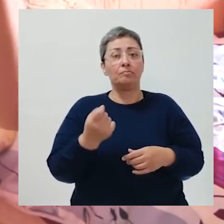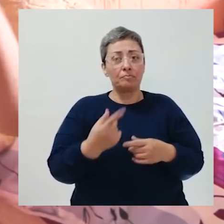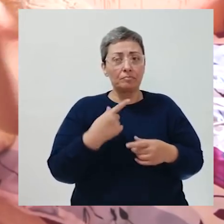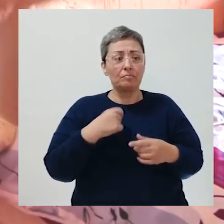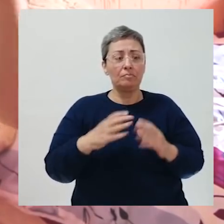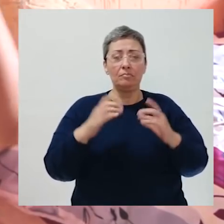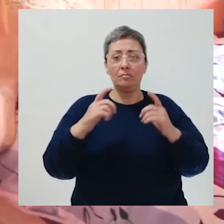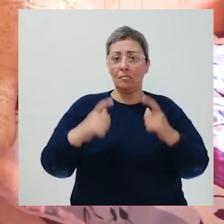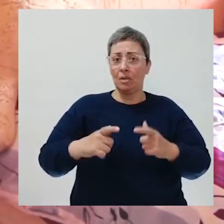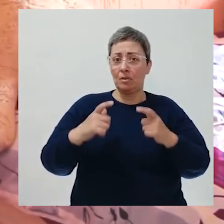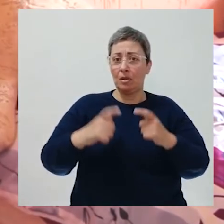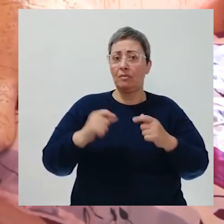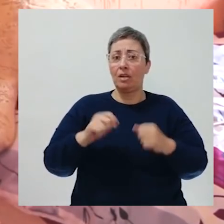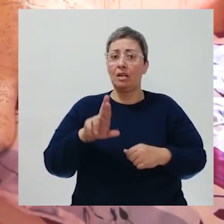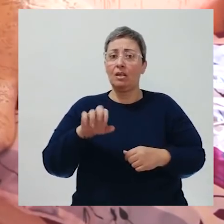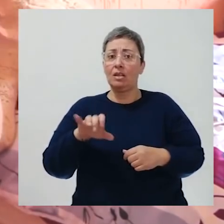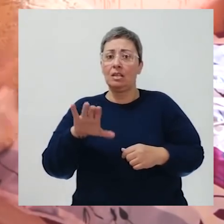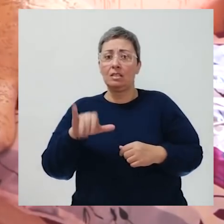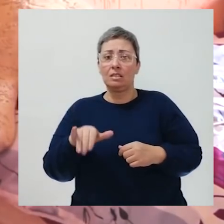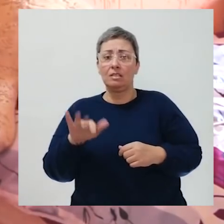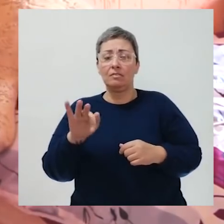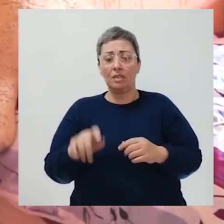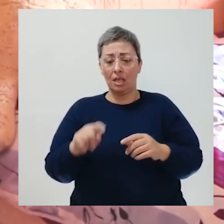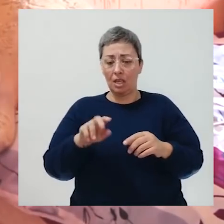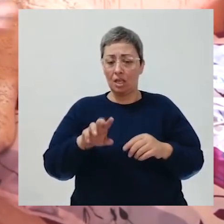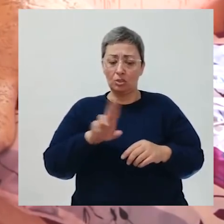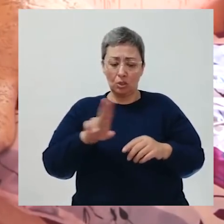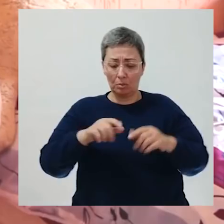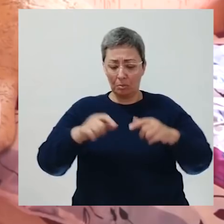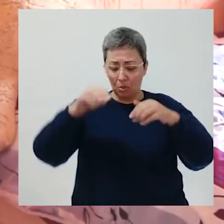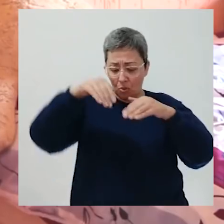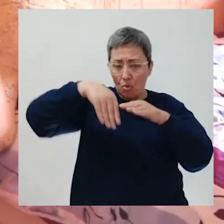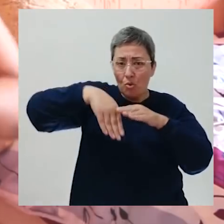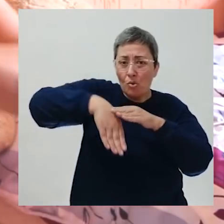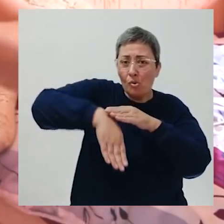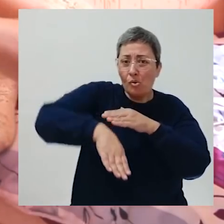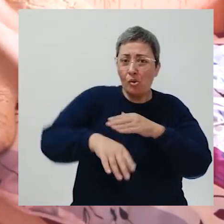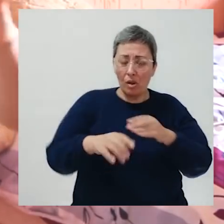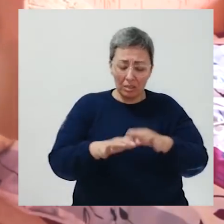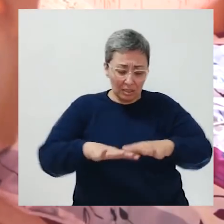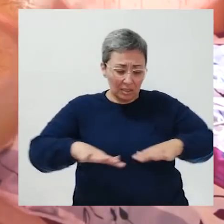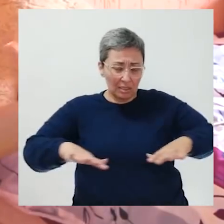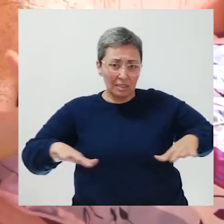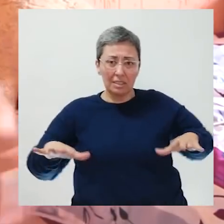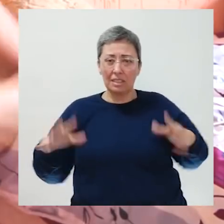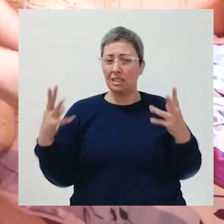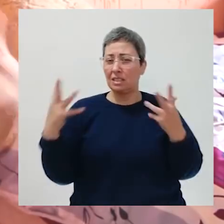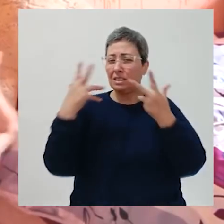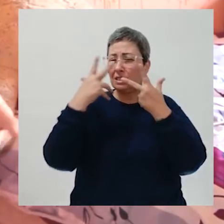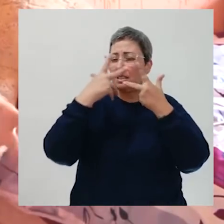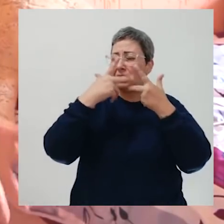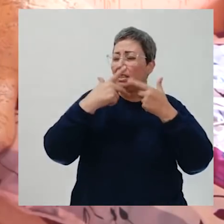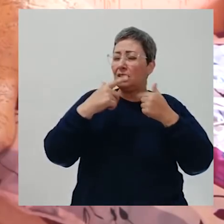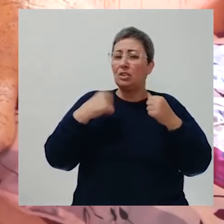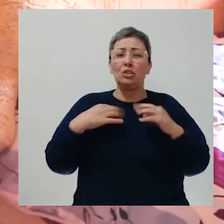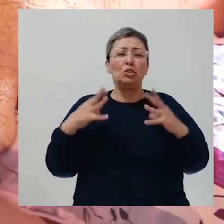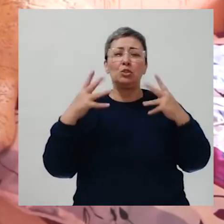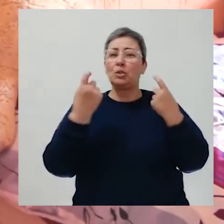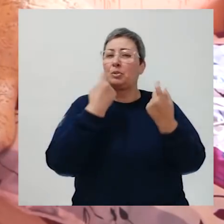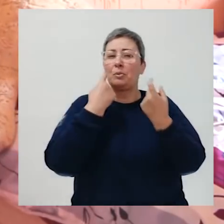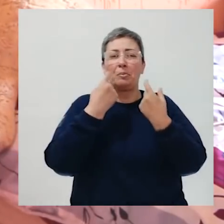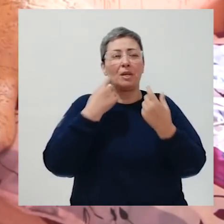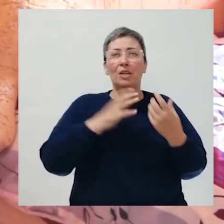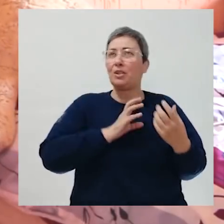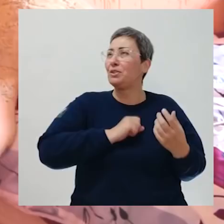morava lá no Recife, num lugar que chamava Recife, lá no fundo do mar. Era um lugar tão lindo, tão bonito, que todos os